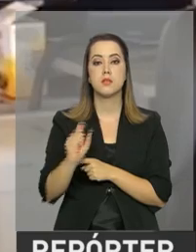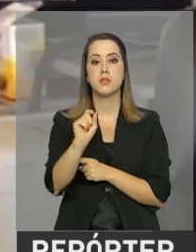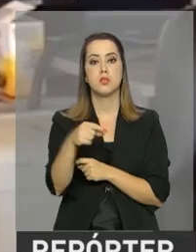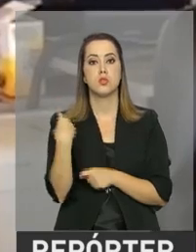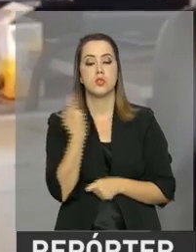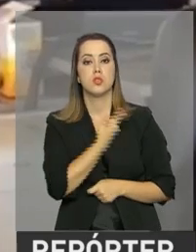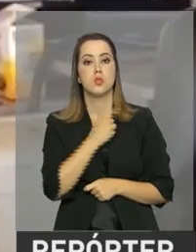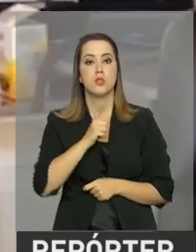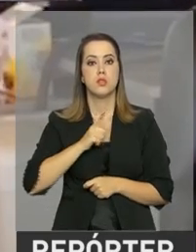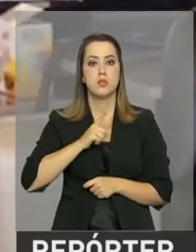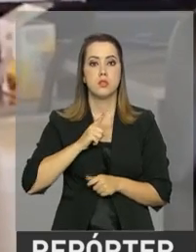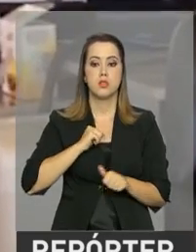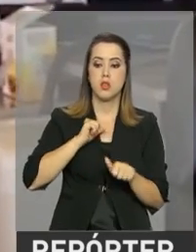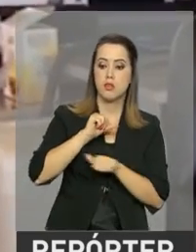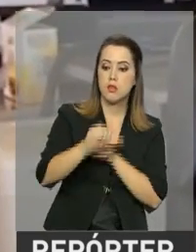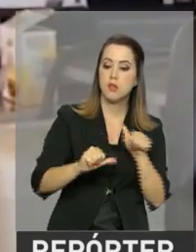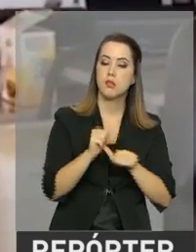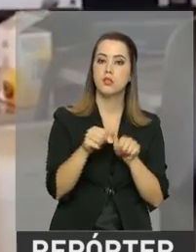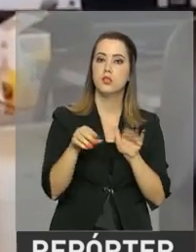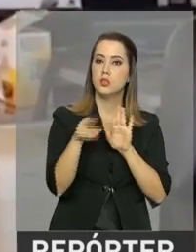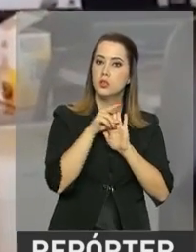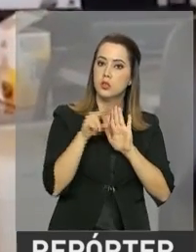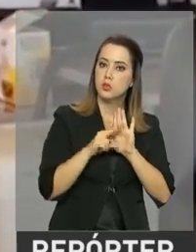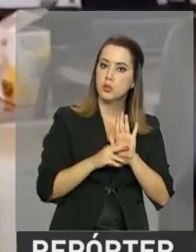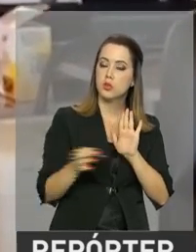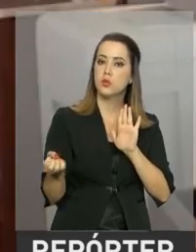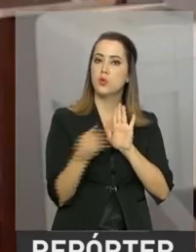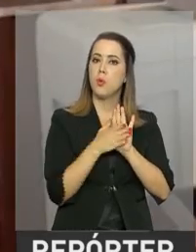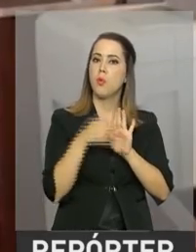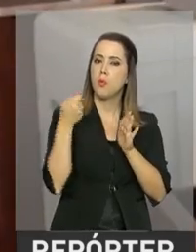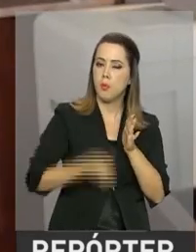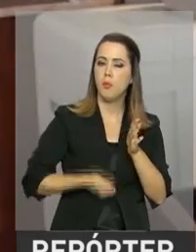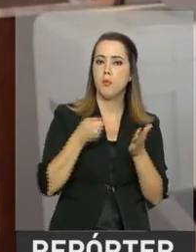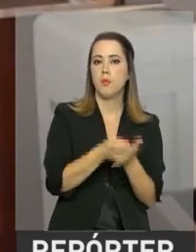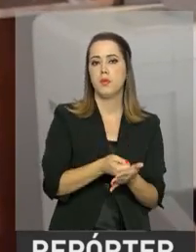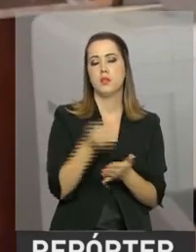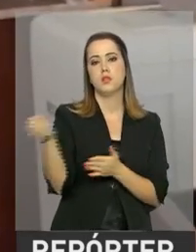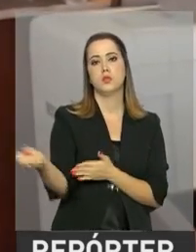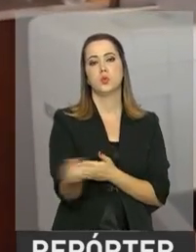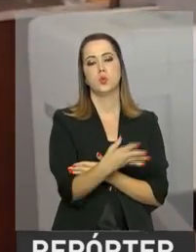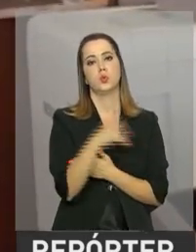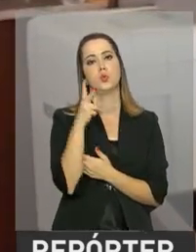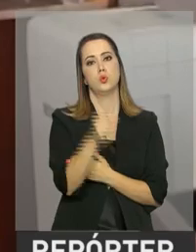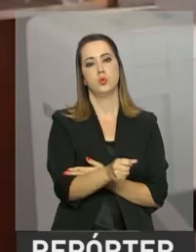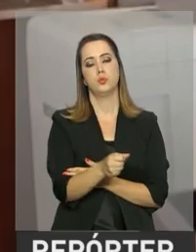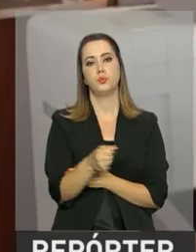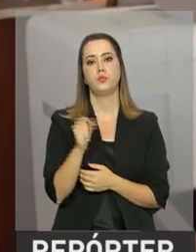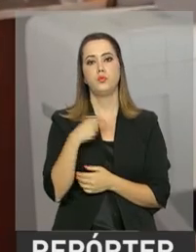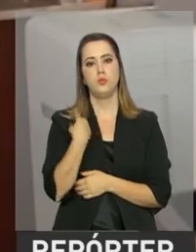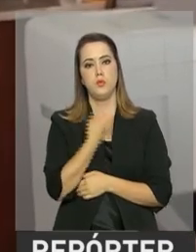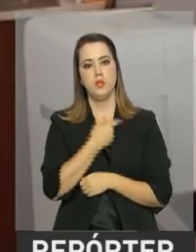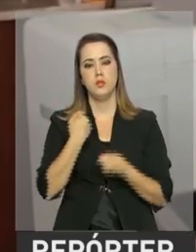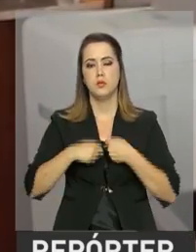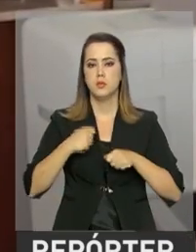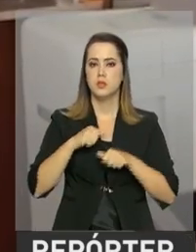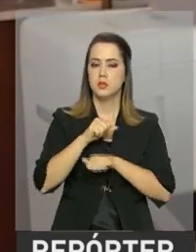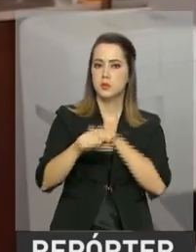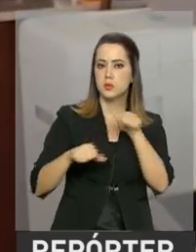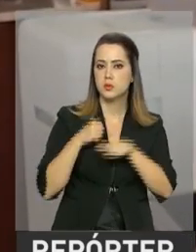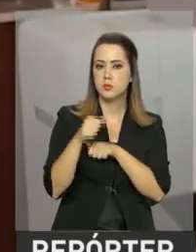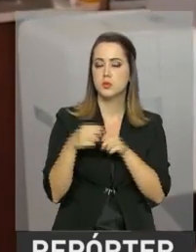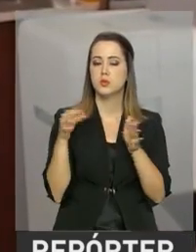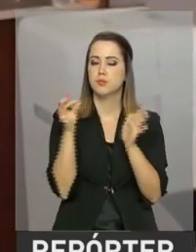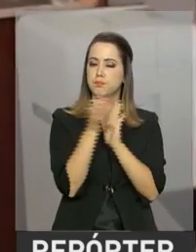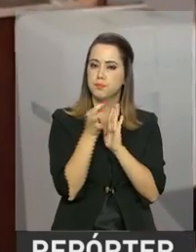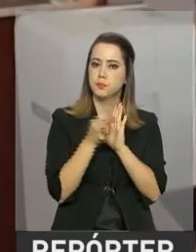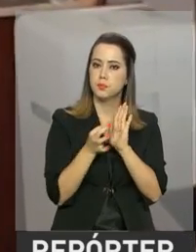que nós tenhamos uma reforma que garanta o pagamento de todos os benefícios. Nós vamos ter que fazer mudanças pontuais, preservando os